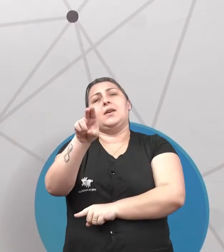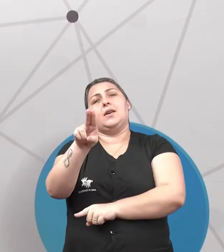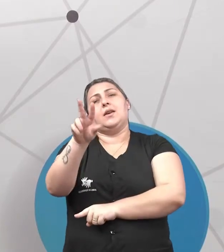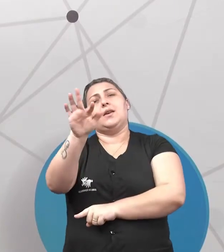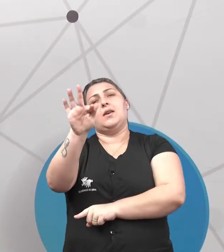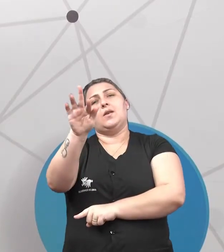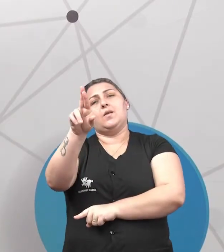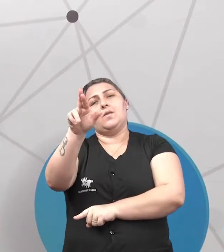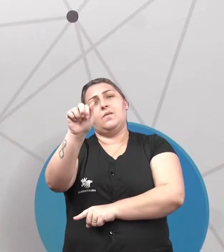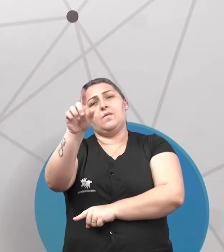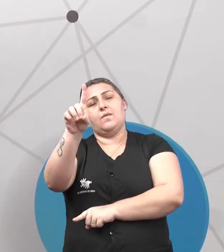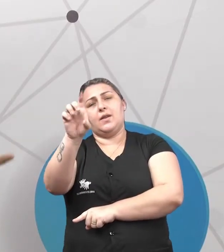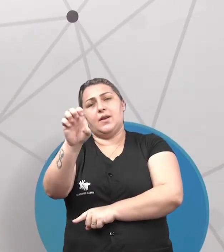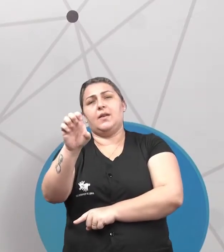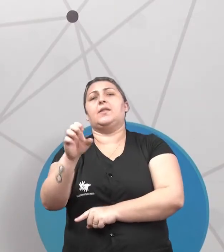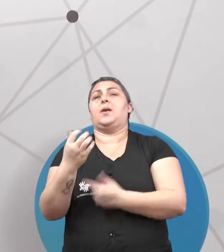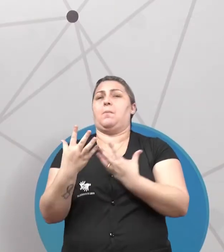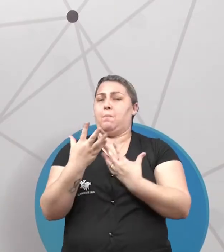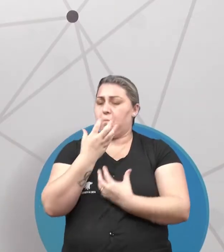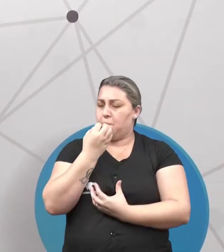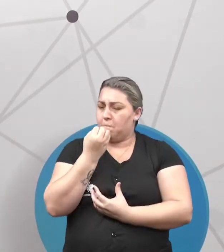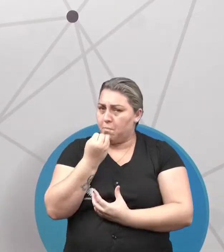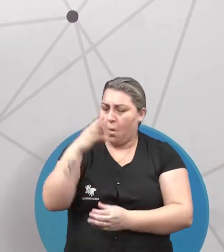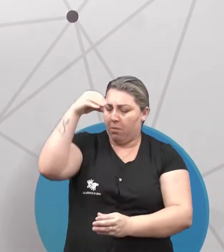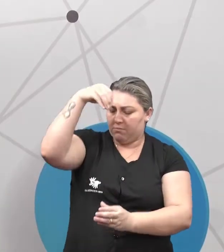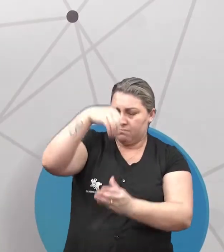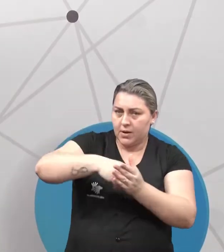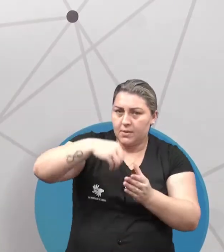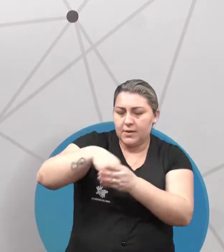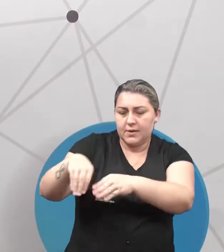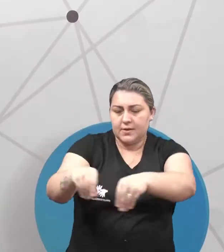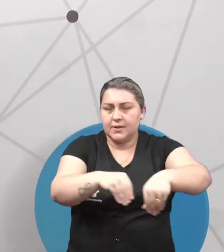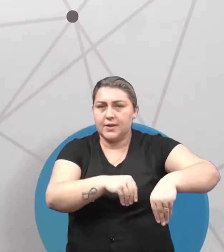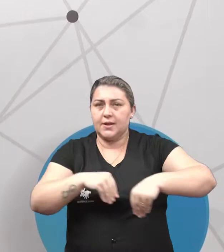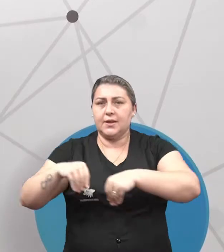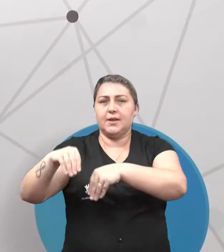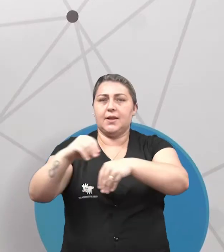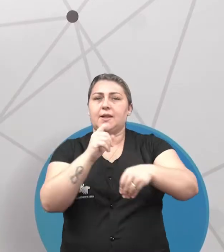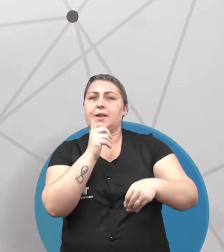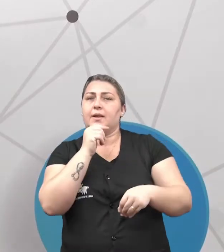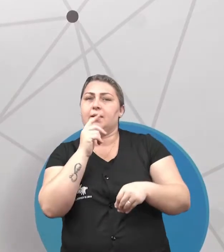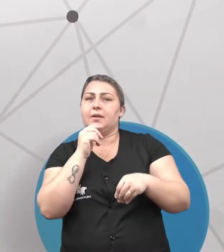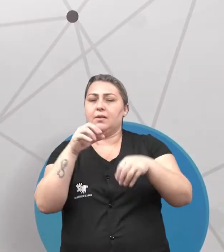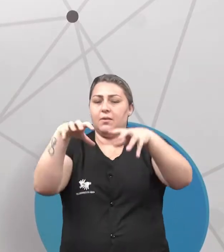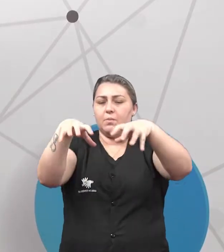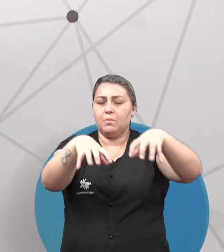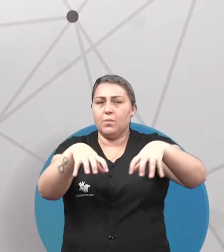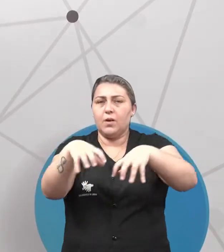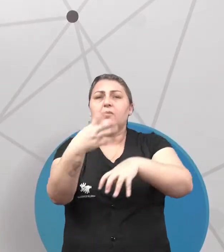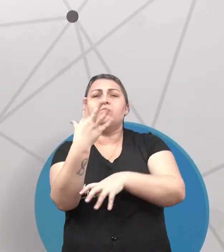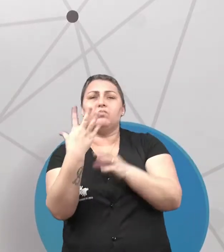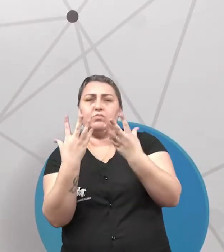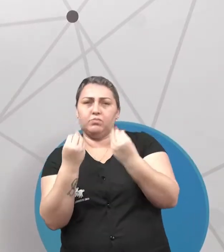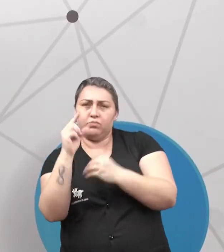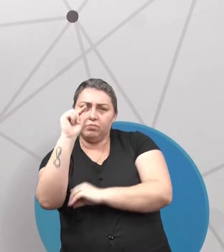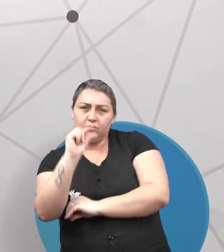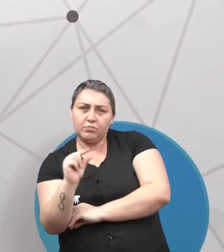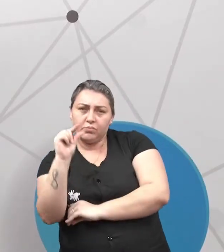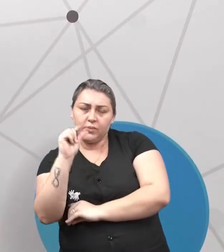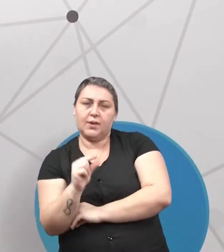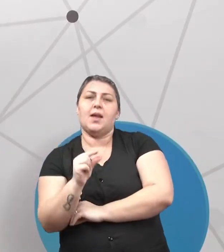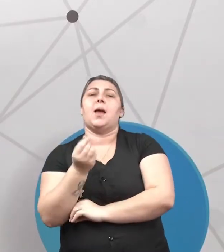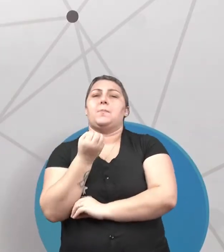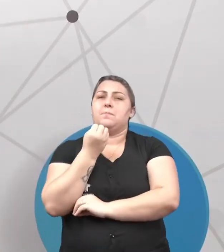por conta das cheias, né? O rio vinha, depois ele secava, e essas terras, elas ficaram propícias